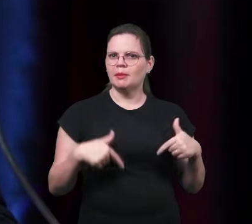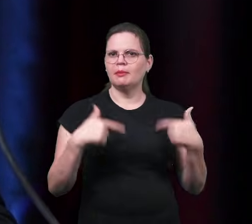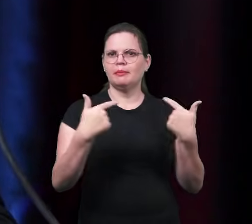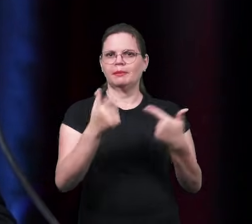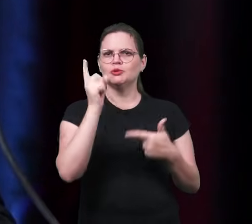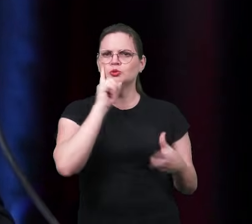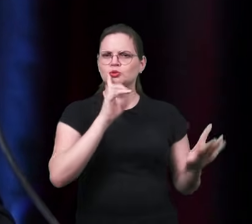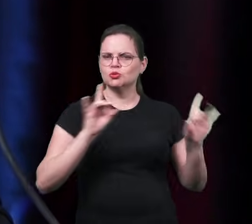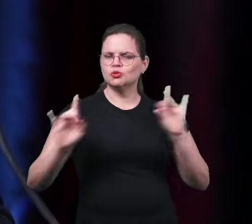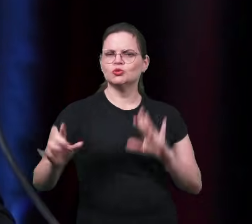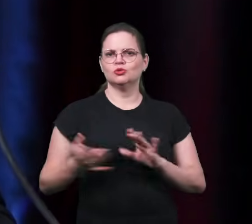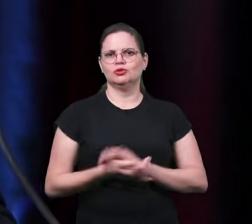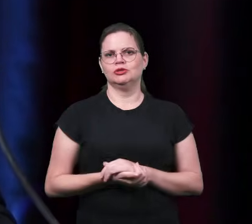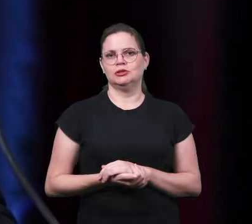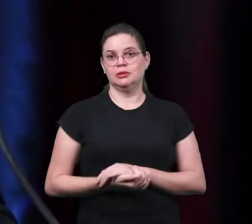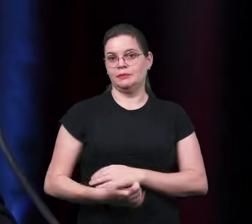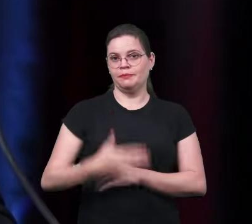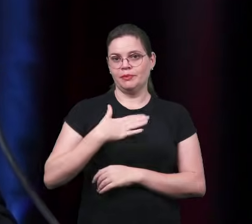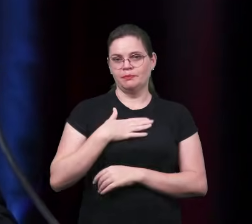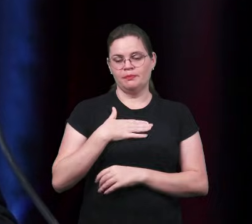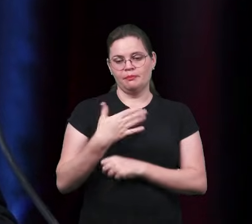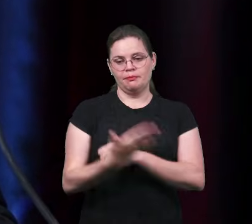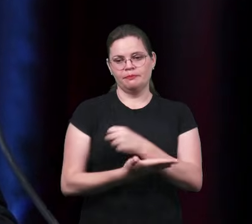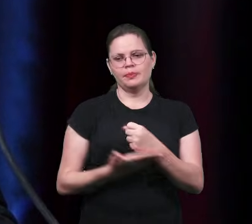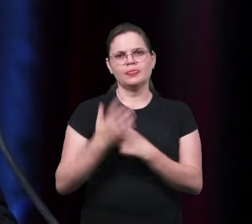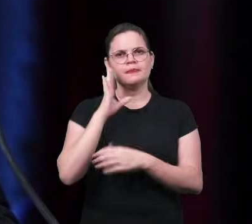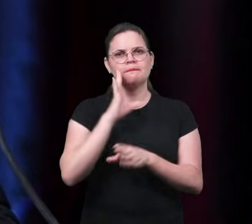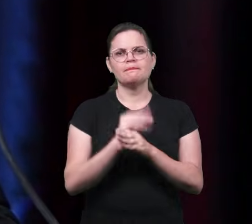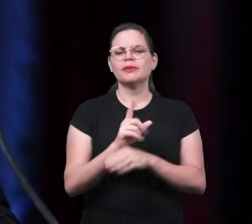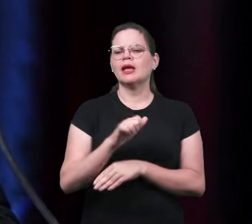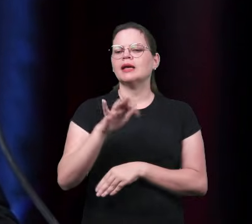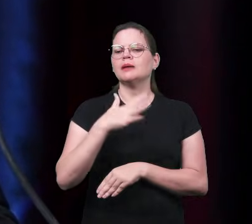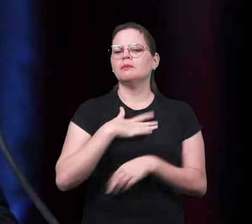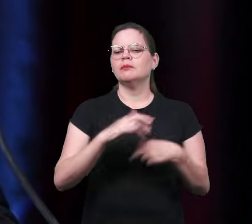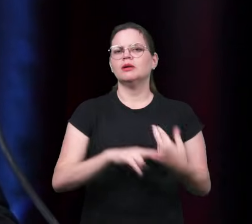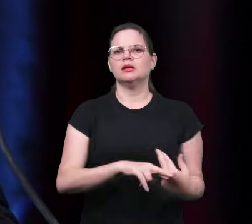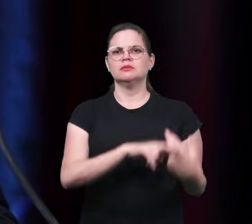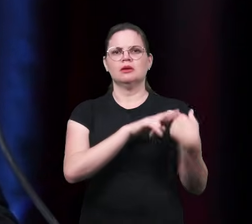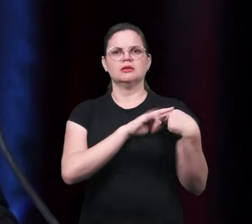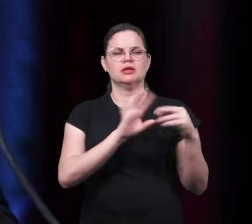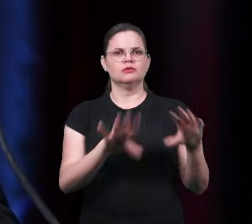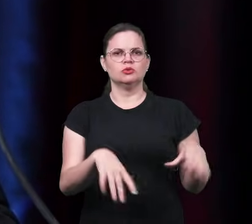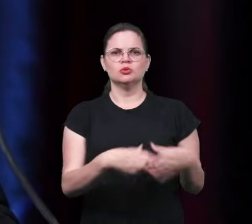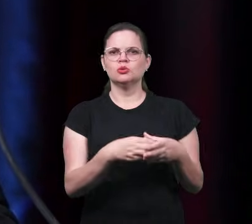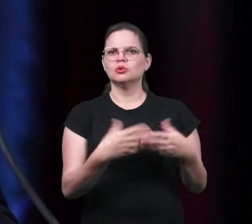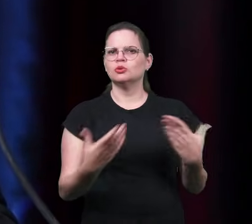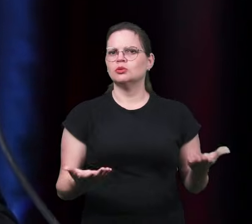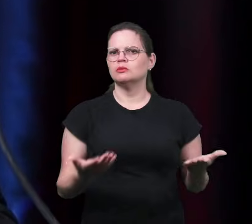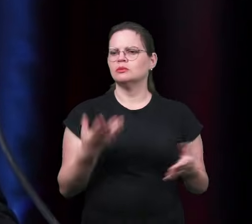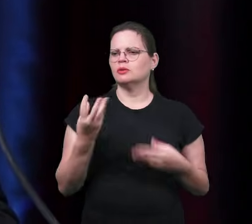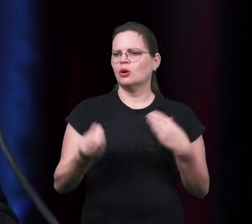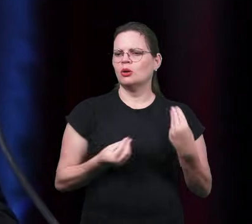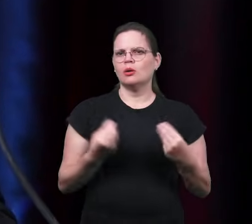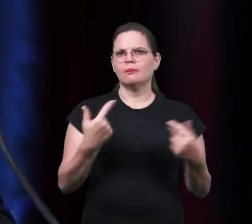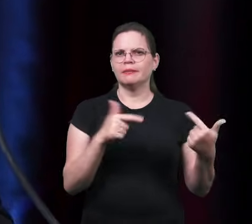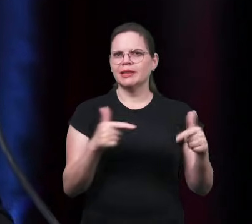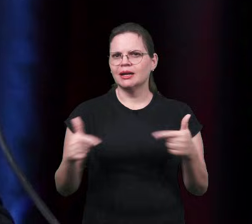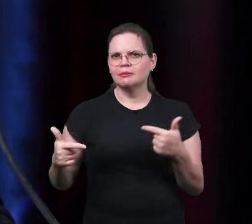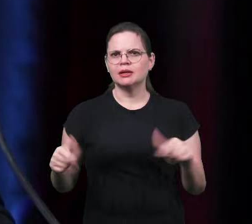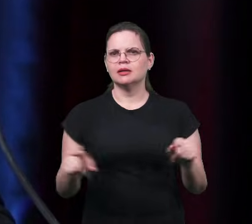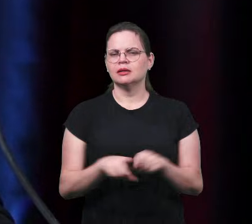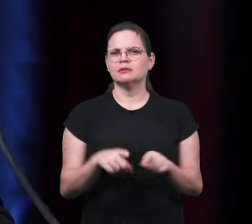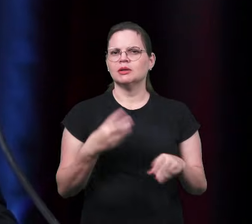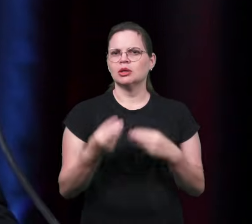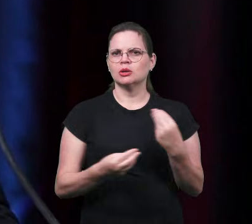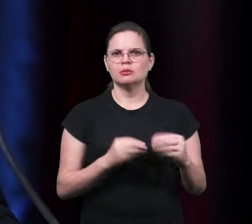dia, né? É a minha base, eu saber quem é o meu responsável de grupo, como trabalhar, atuar,